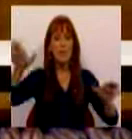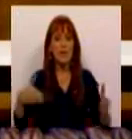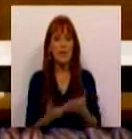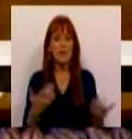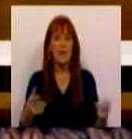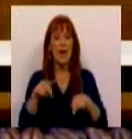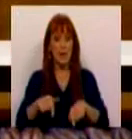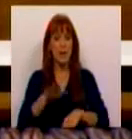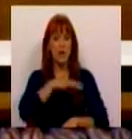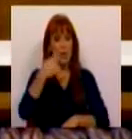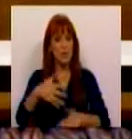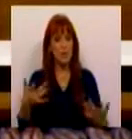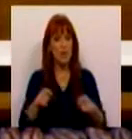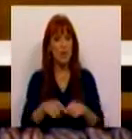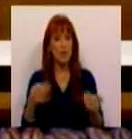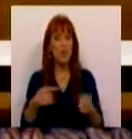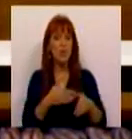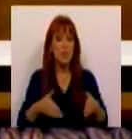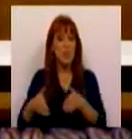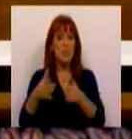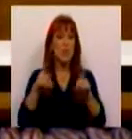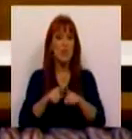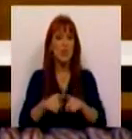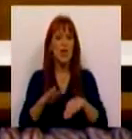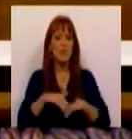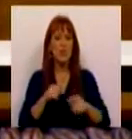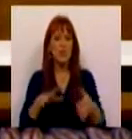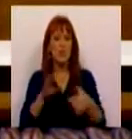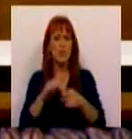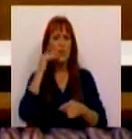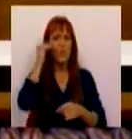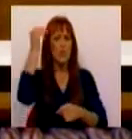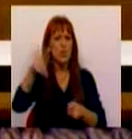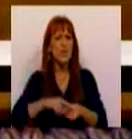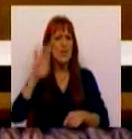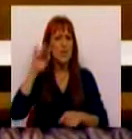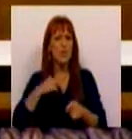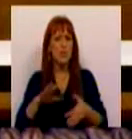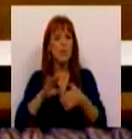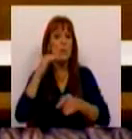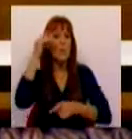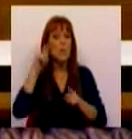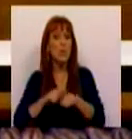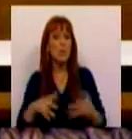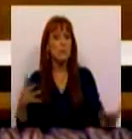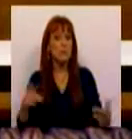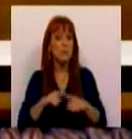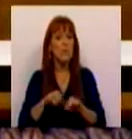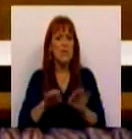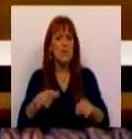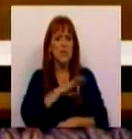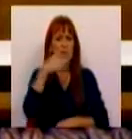É para isso, Sr. Presidente, que servem os caminhos para nos fazerem parentes do futuro. Saibamos ser parentes do futuro e da fraternidade,